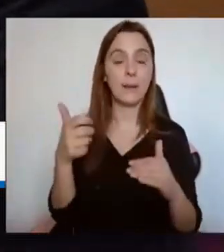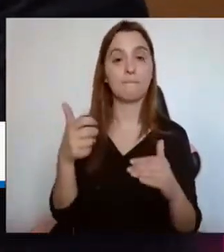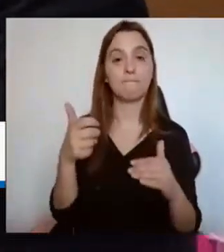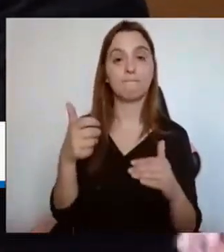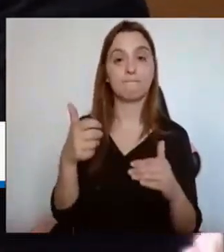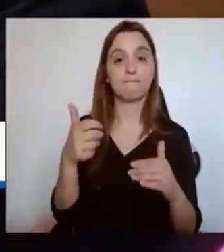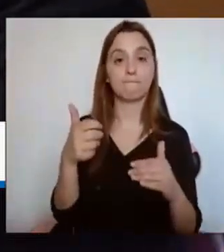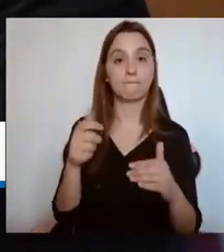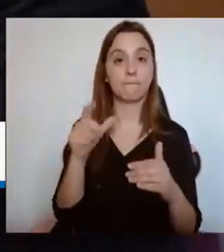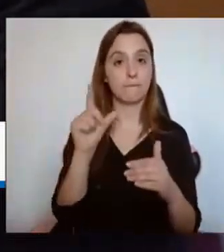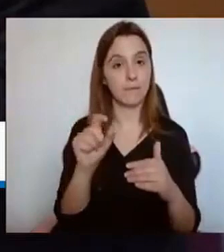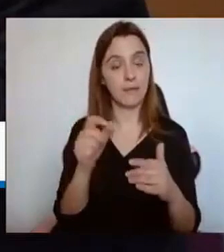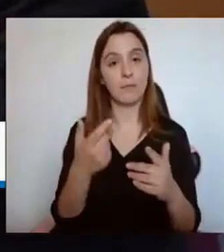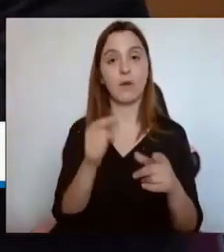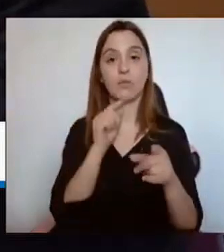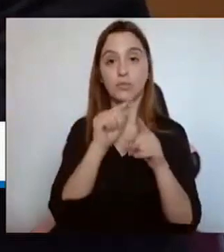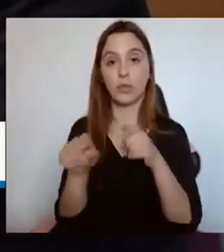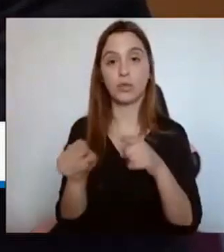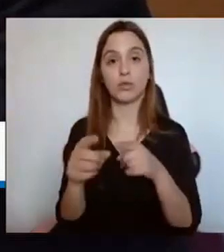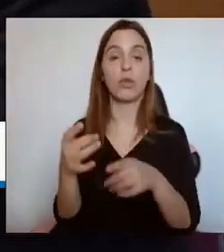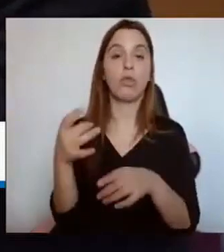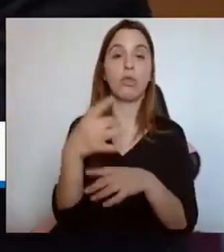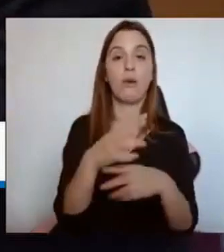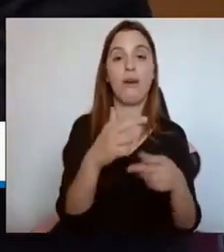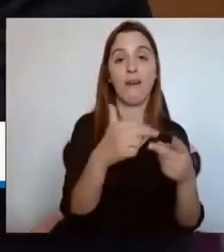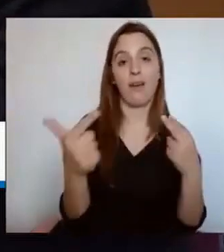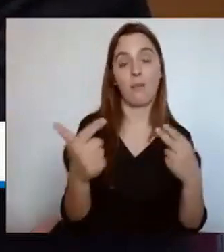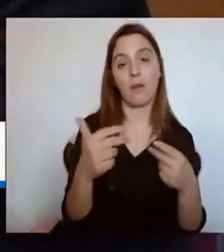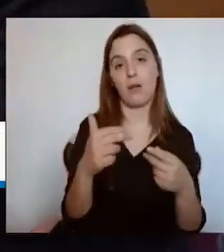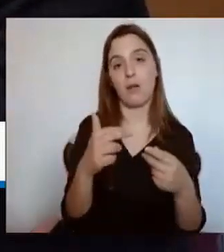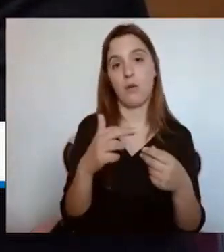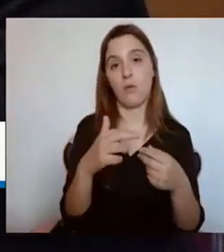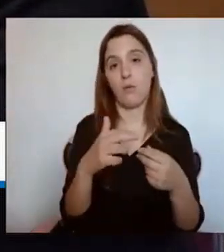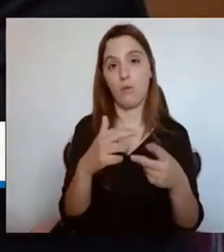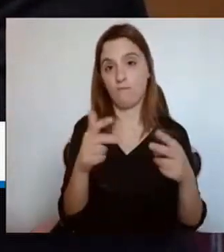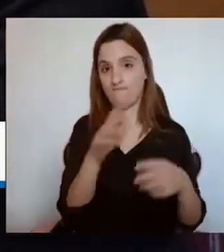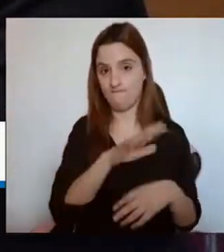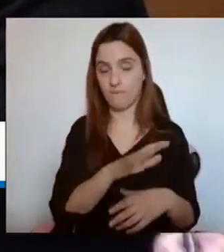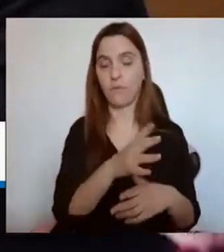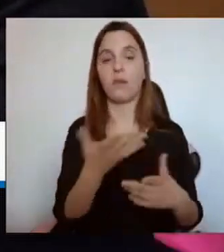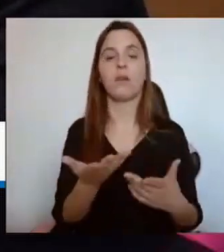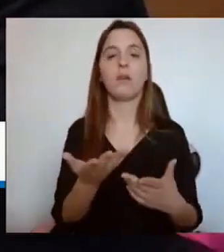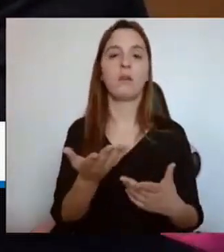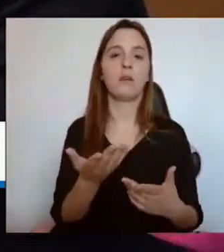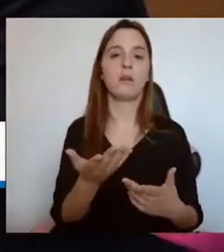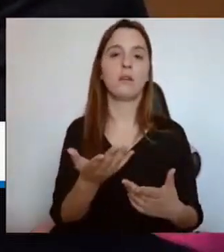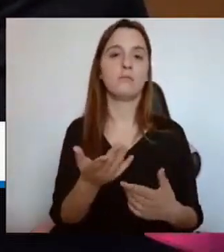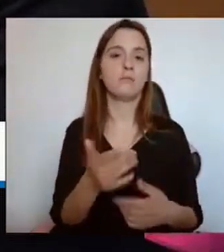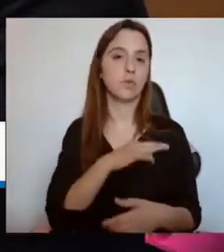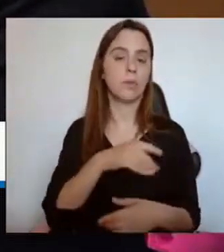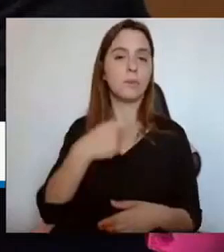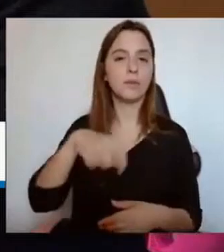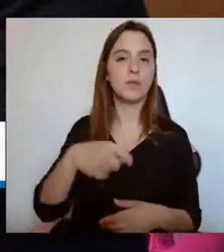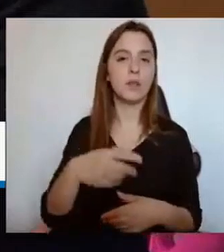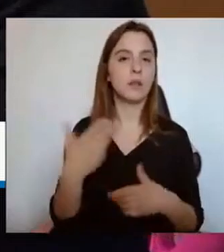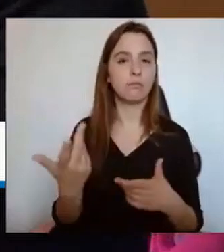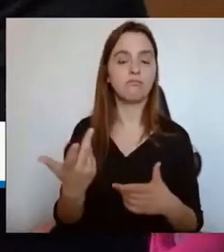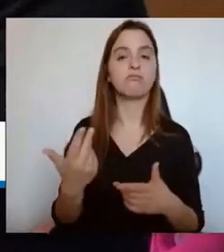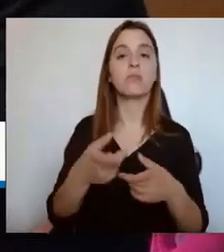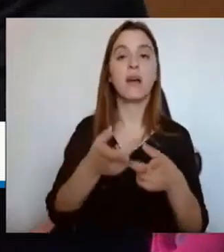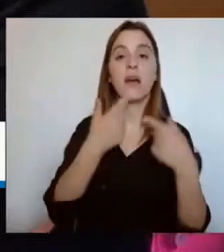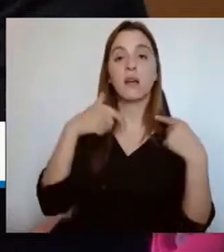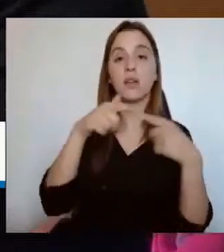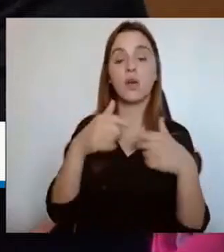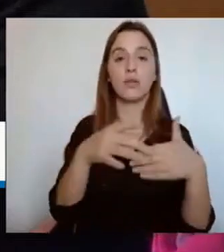deputados do que propriamente à Câmara ou à Câmara Municipal. O Sr. Presidente não tem assento frequente nas reuniões de líderes e, portanto, não sabe o que é que